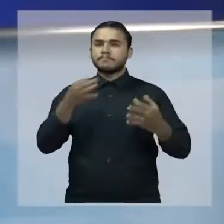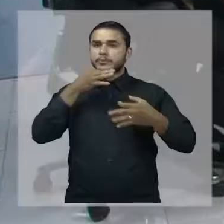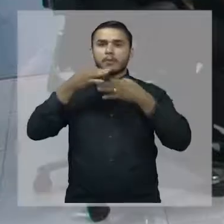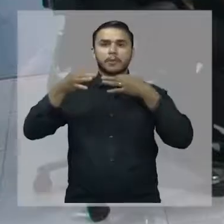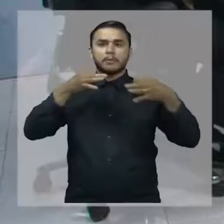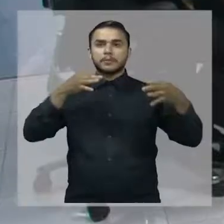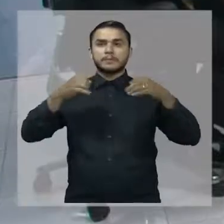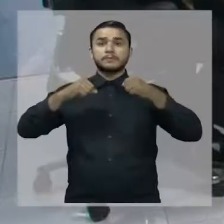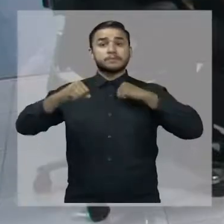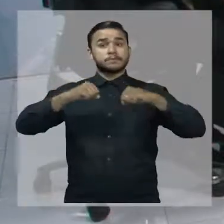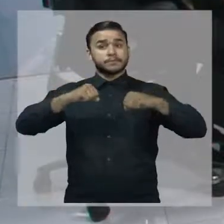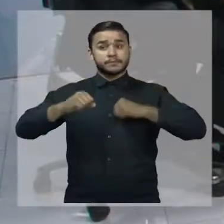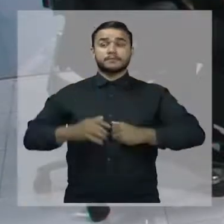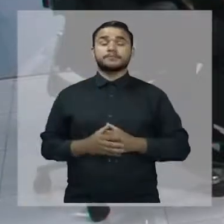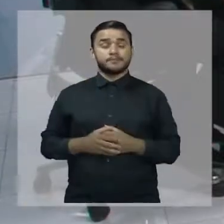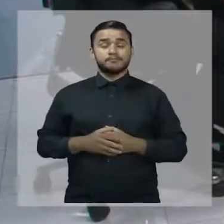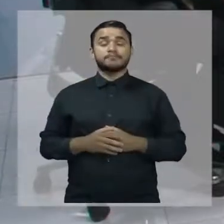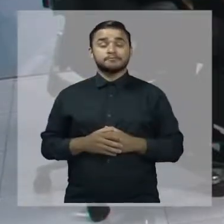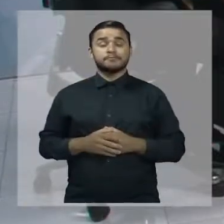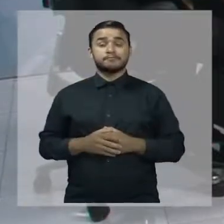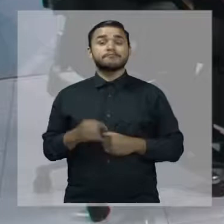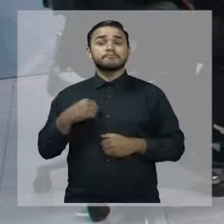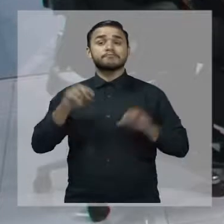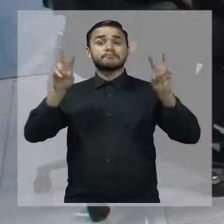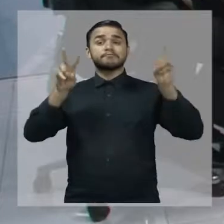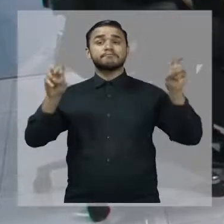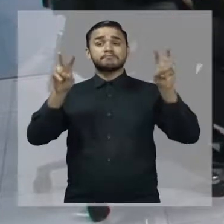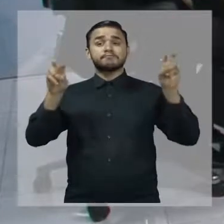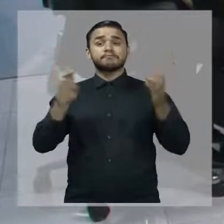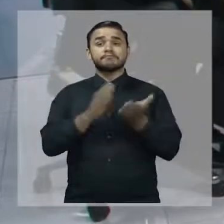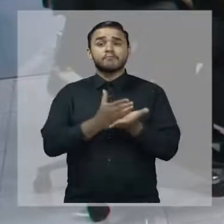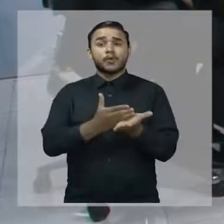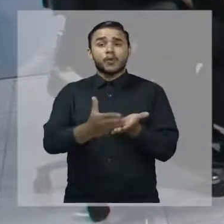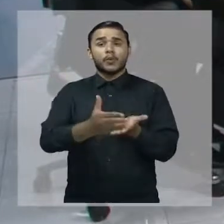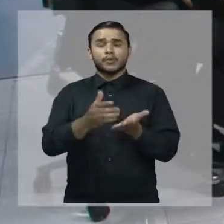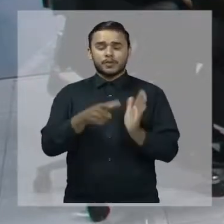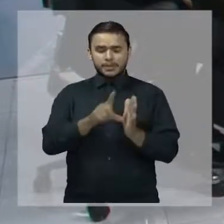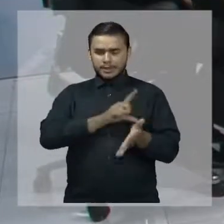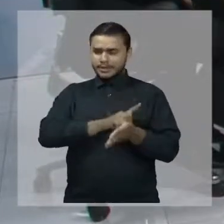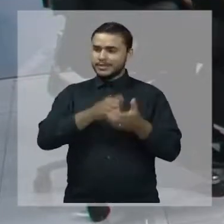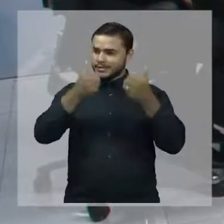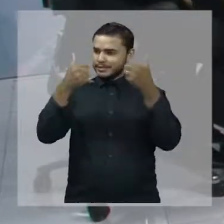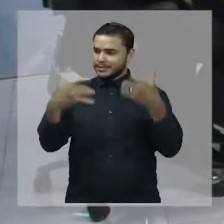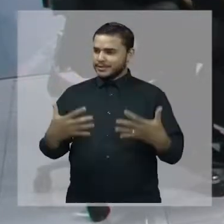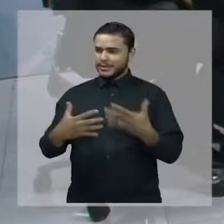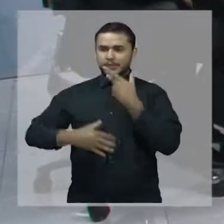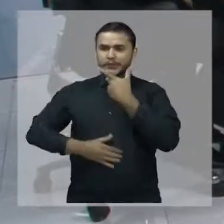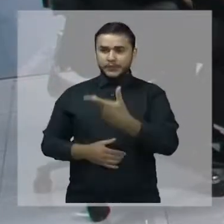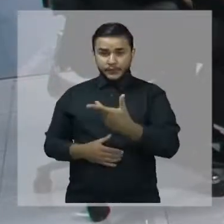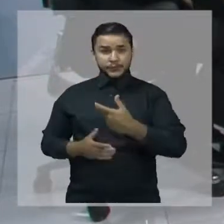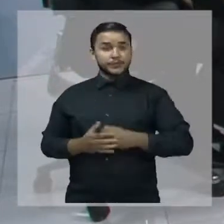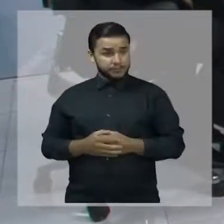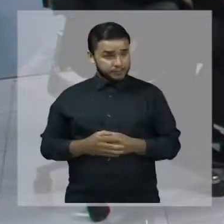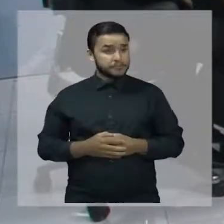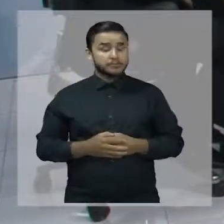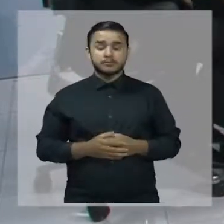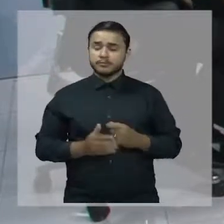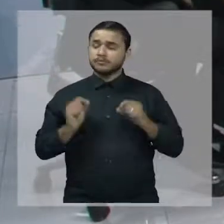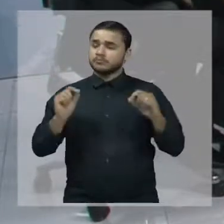muito valiosas dos senhores, eu gostaria de colocar o tema objeto de abertura do editorial do programa, da